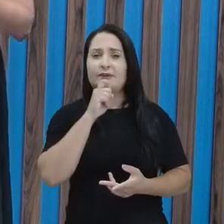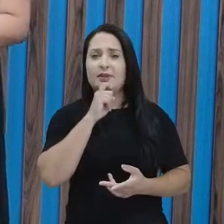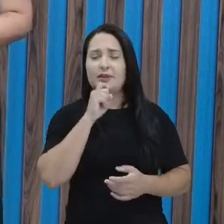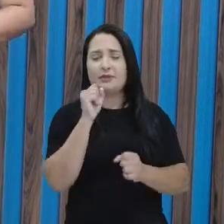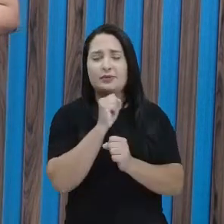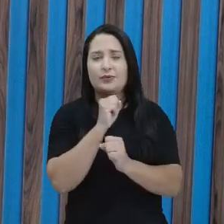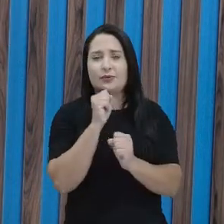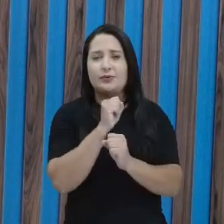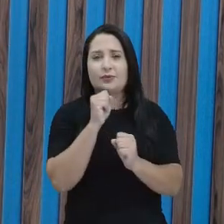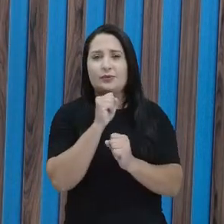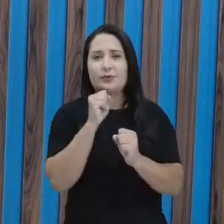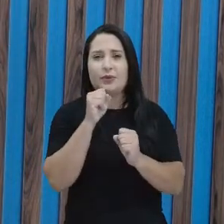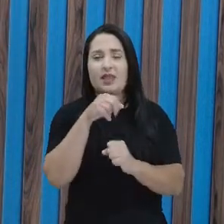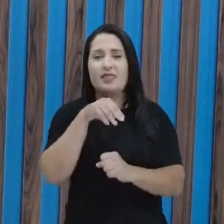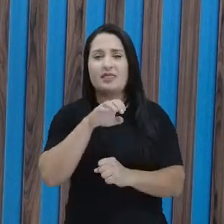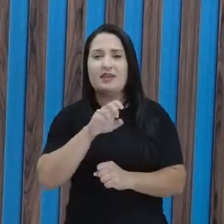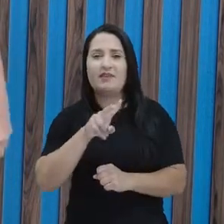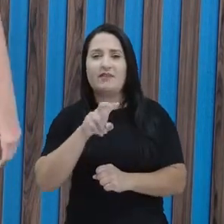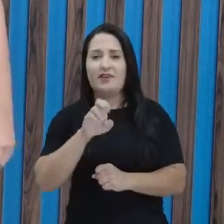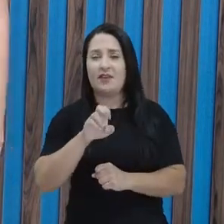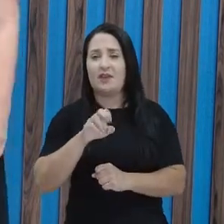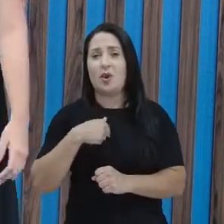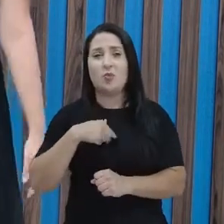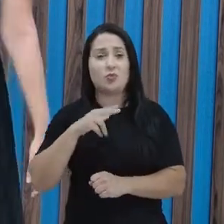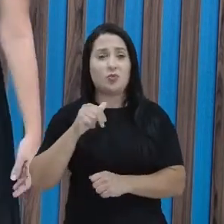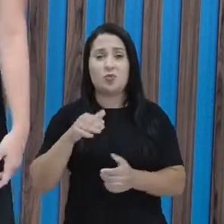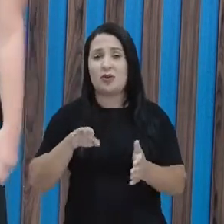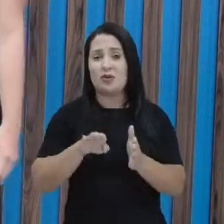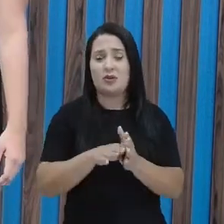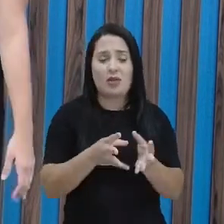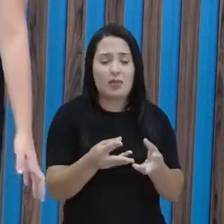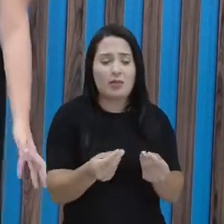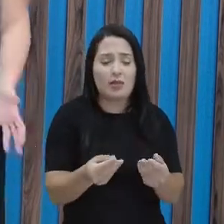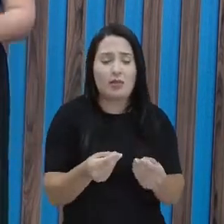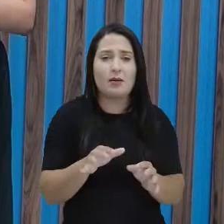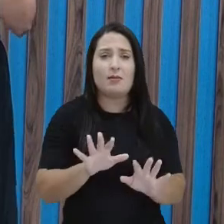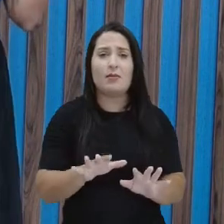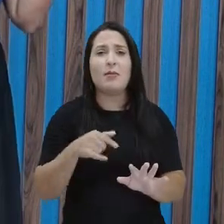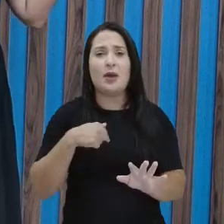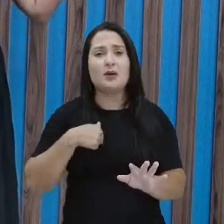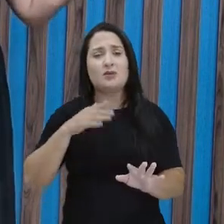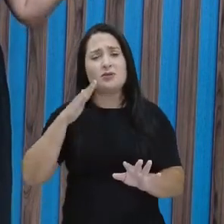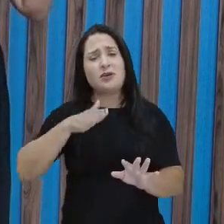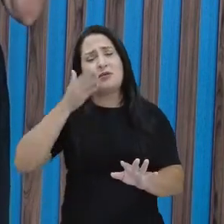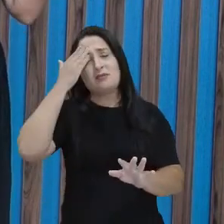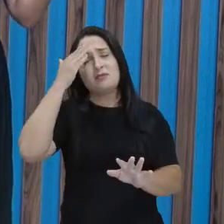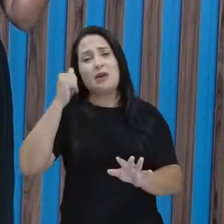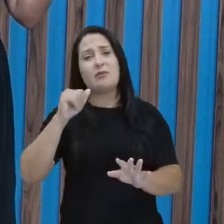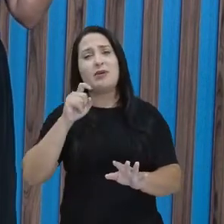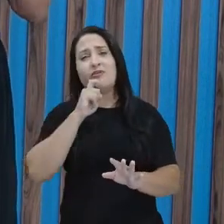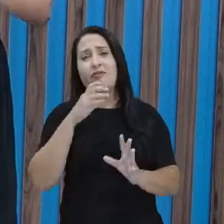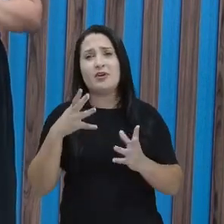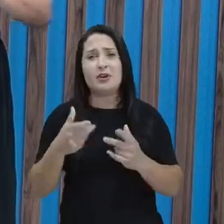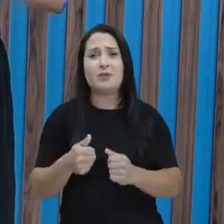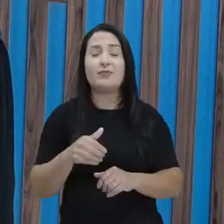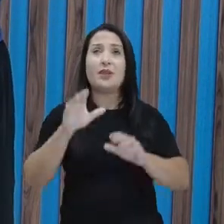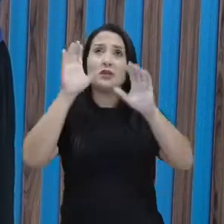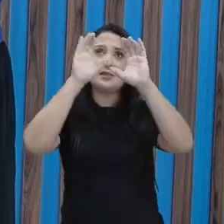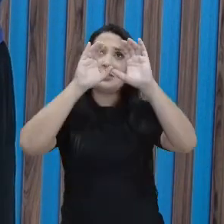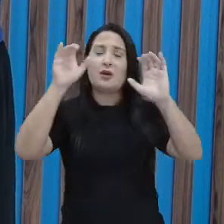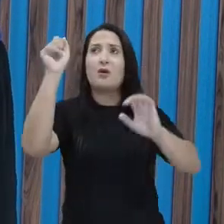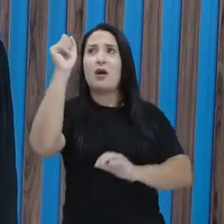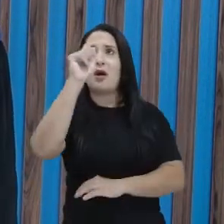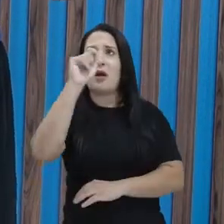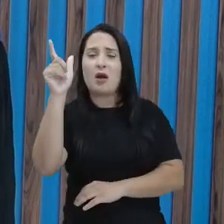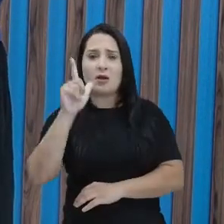fria, mesmo nunca tendo chegado perto dela. E o céu azul. Azul é a cor que todo mundo vê quando olha o céu, em geral. Então, é